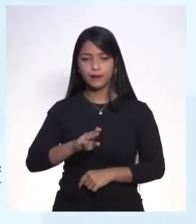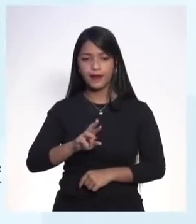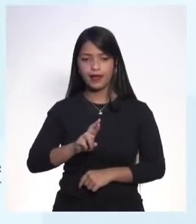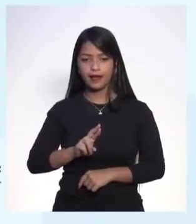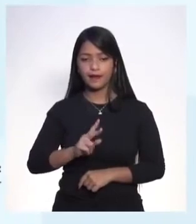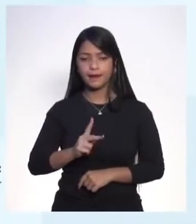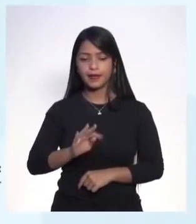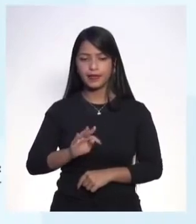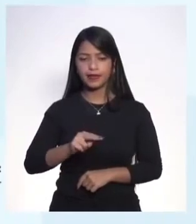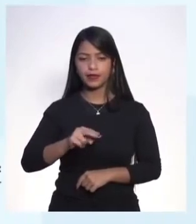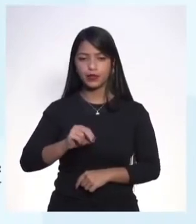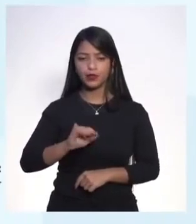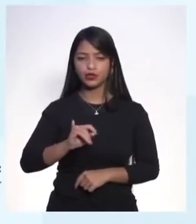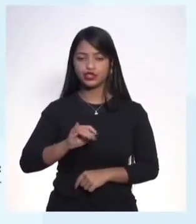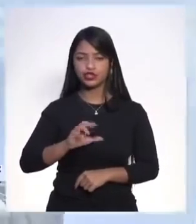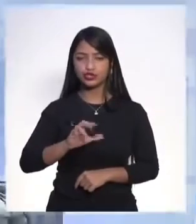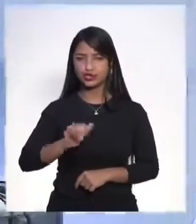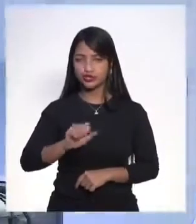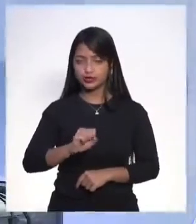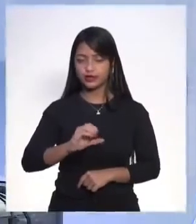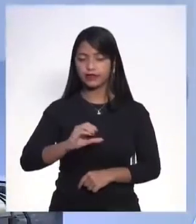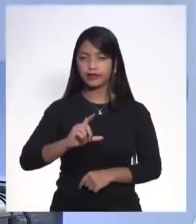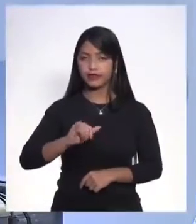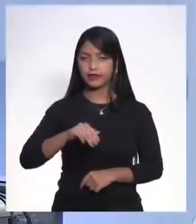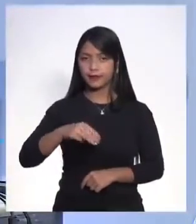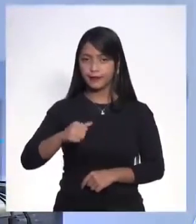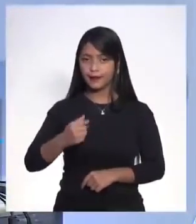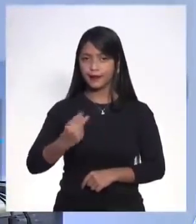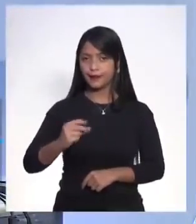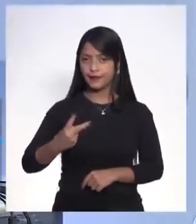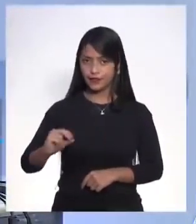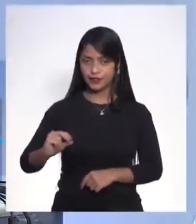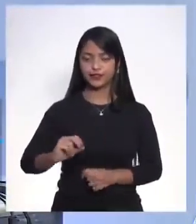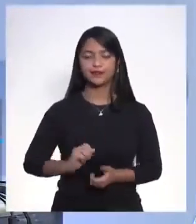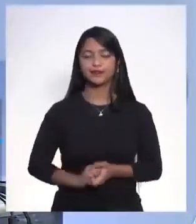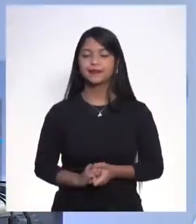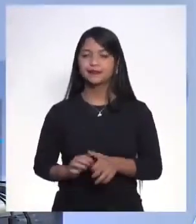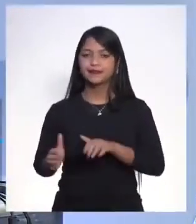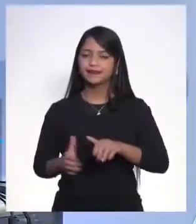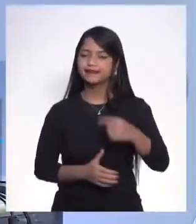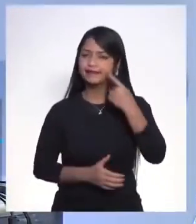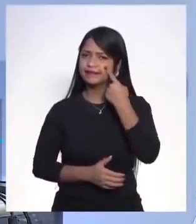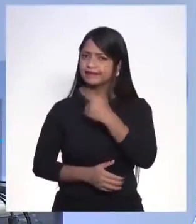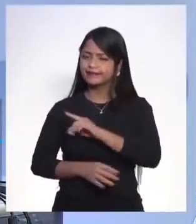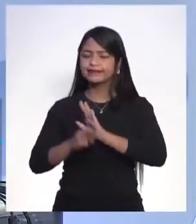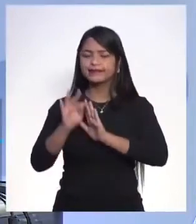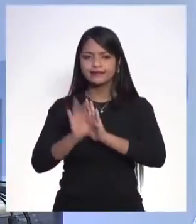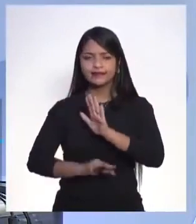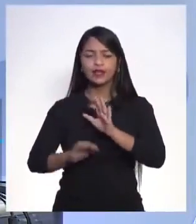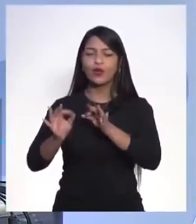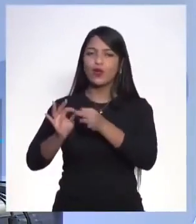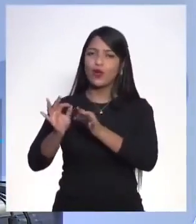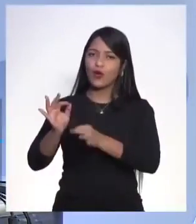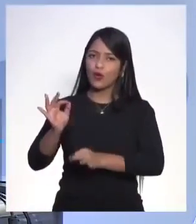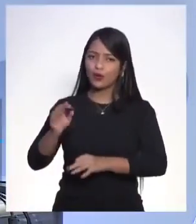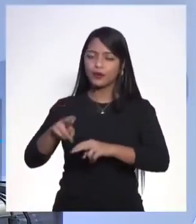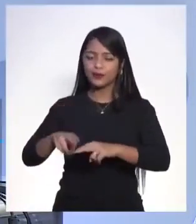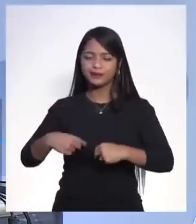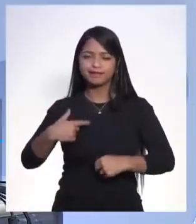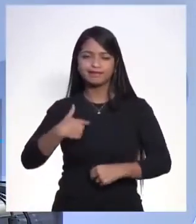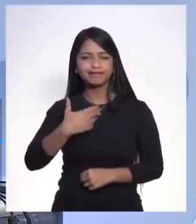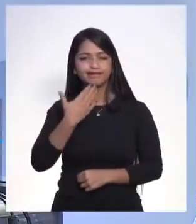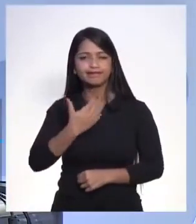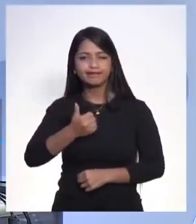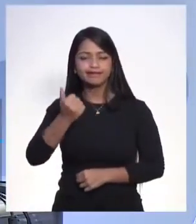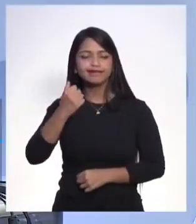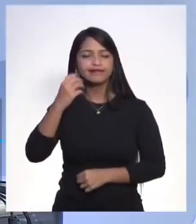Clima 2020. Muito bem. É um texto longo, né? Por isso que eu preferi gravar aí um